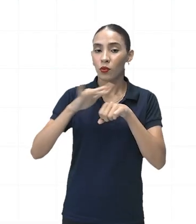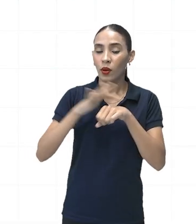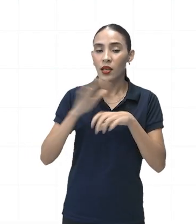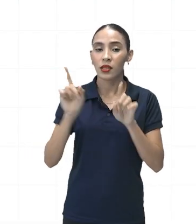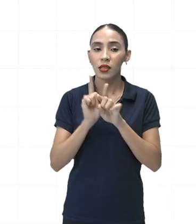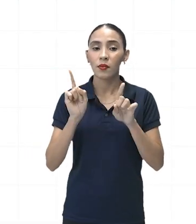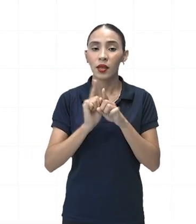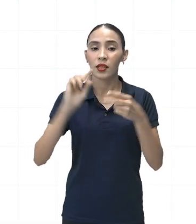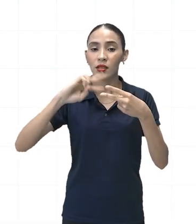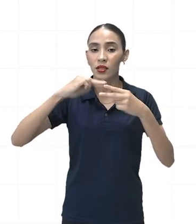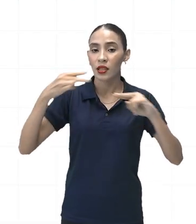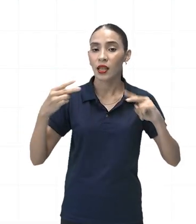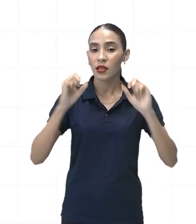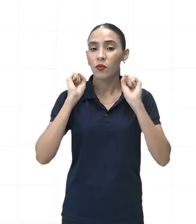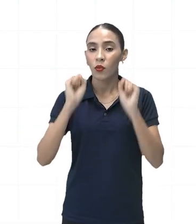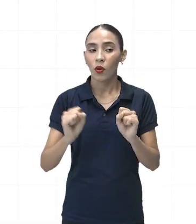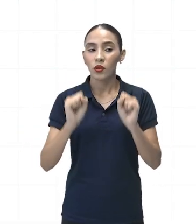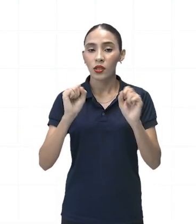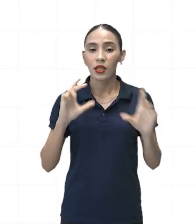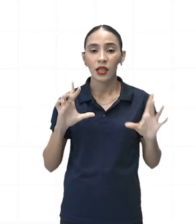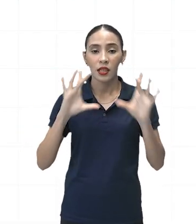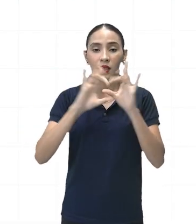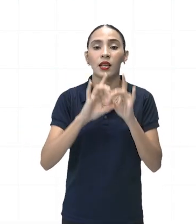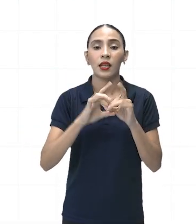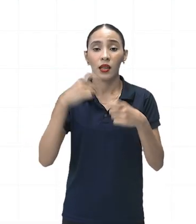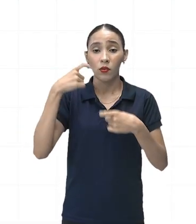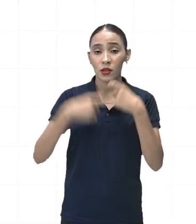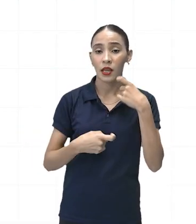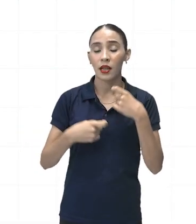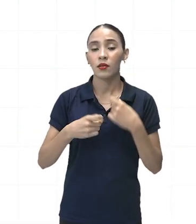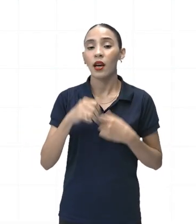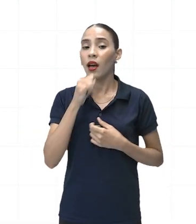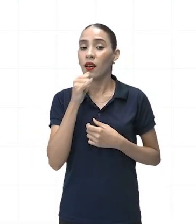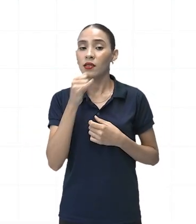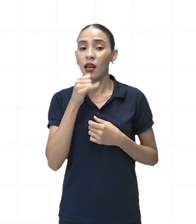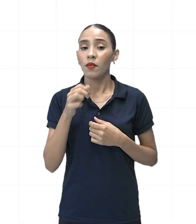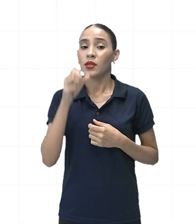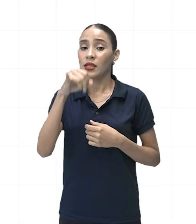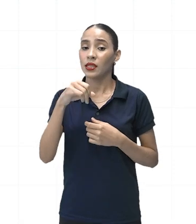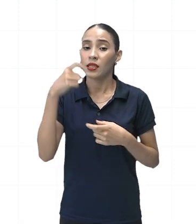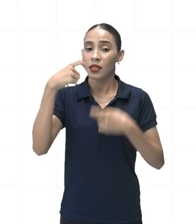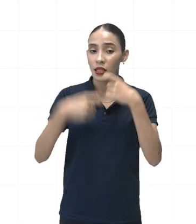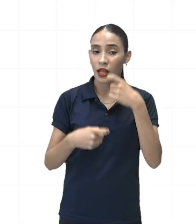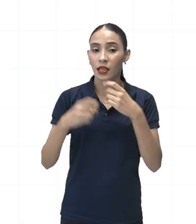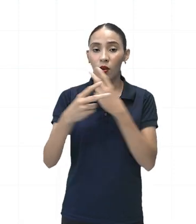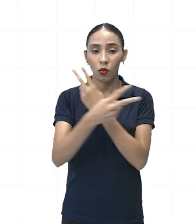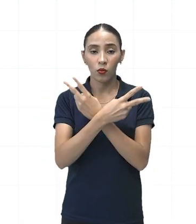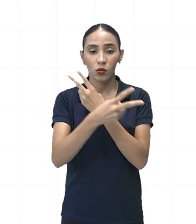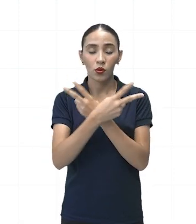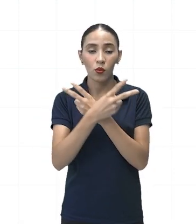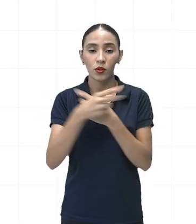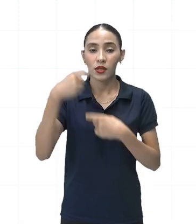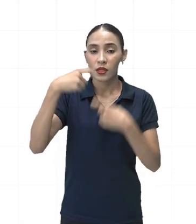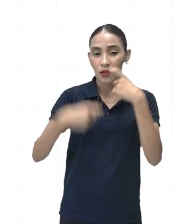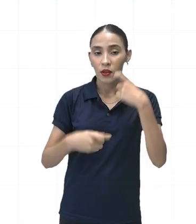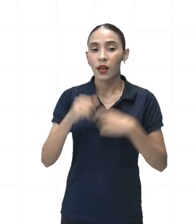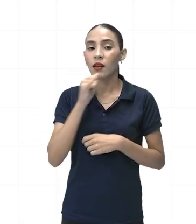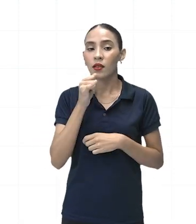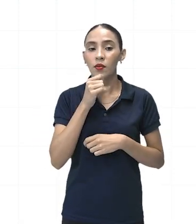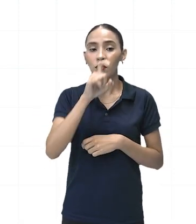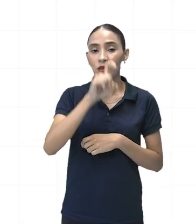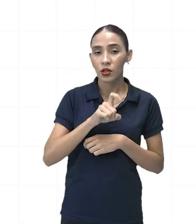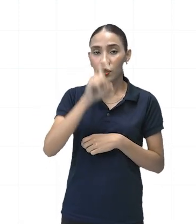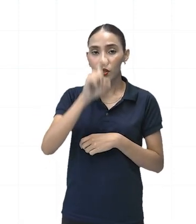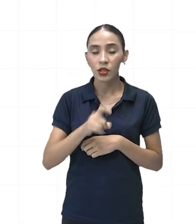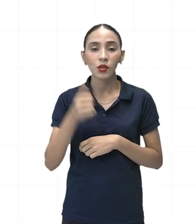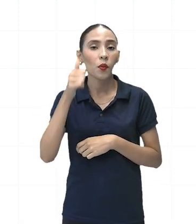doenças genéticas que podem estar, por exemplo, ligadas ao sexo, quando elas estão ligadas aos cromossomos sexuais, no caso XX